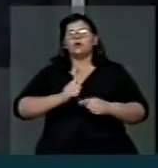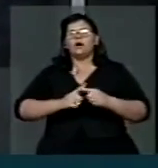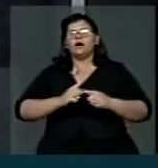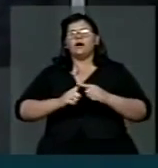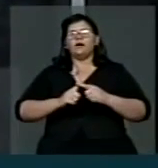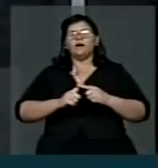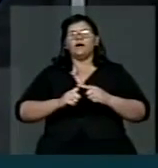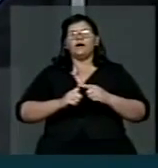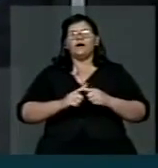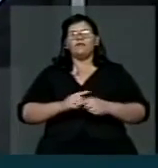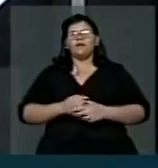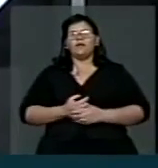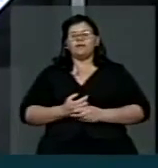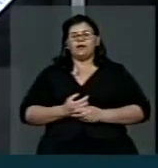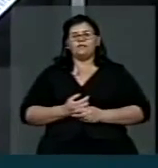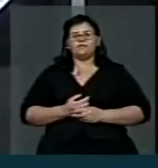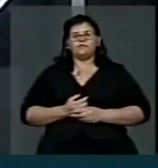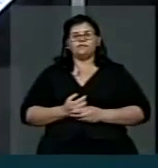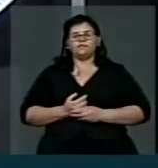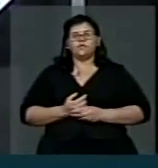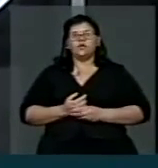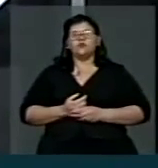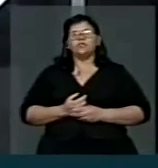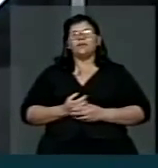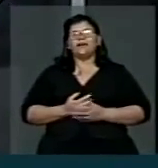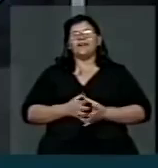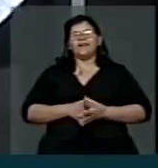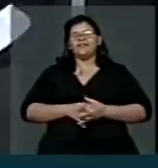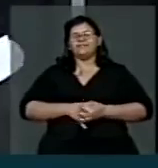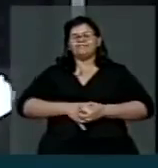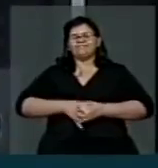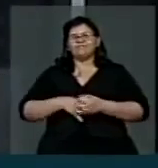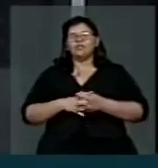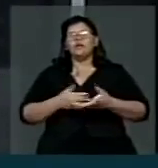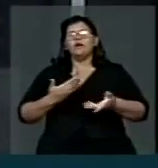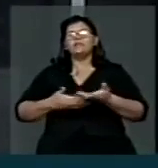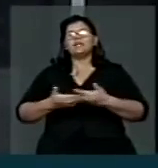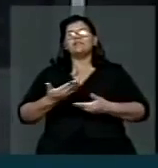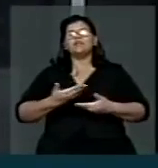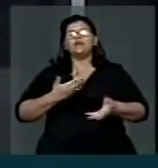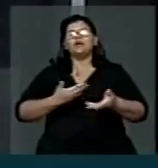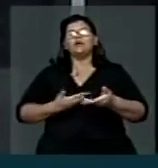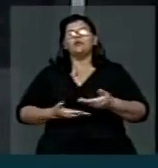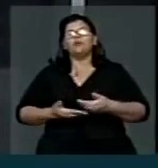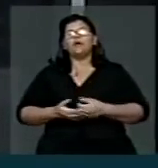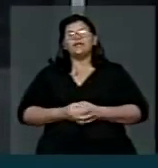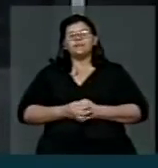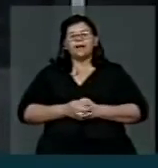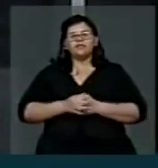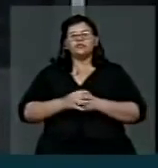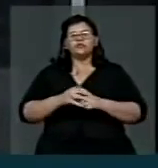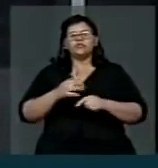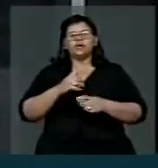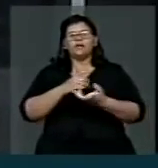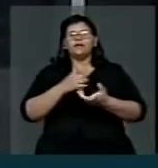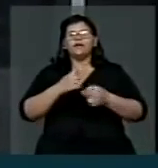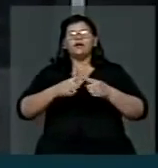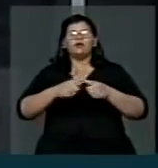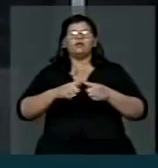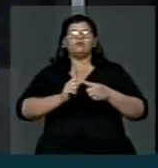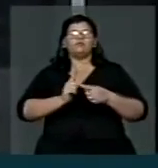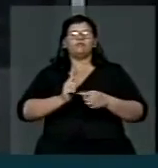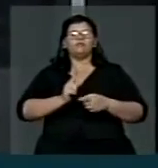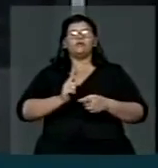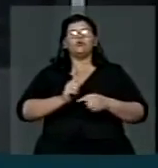complementar 205 de 2012 de tramitação em definitivo. Era o que eu tinha a dizer. Muito obrigado, senhor presidente. Solicito que